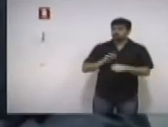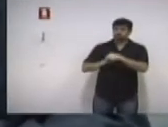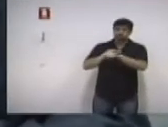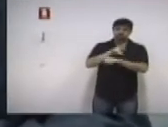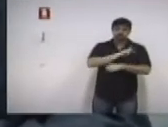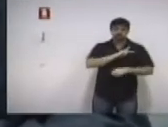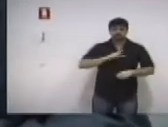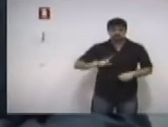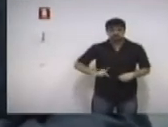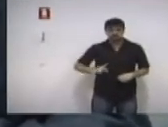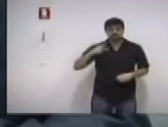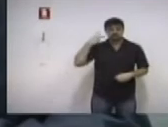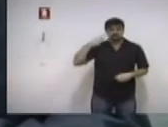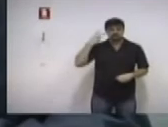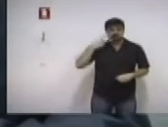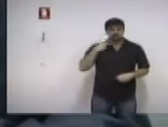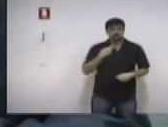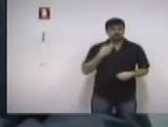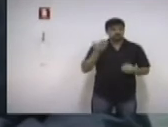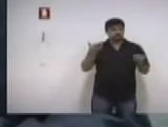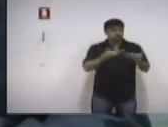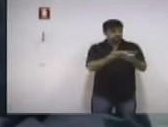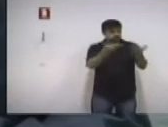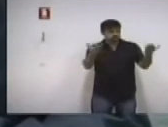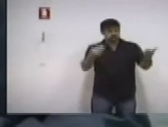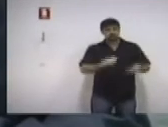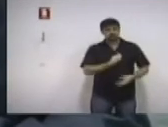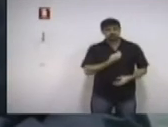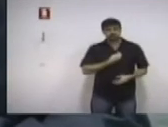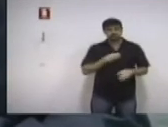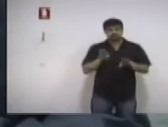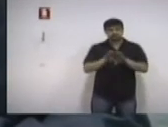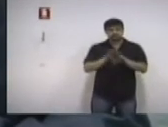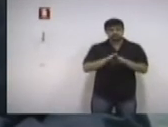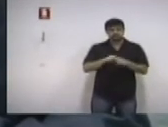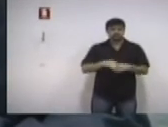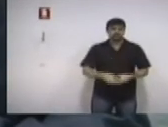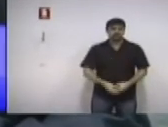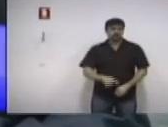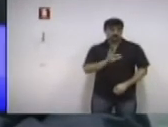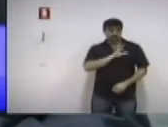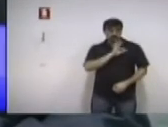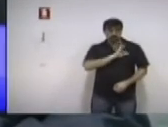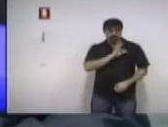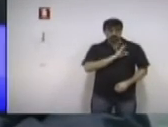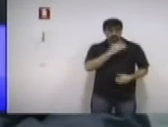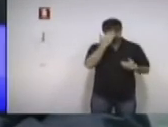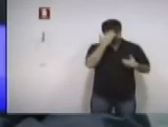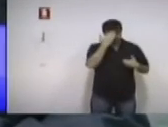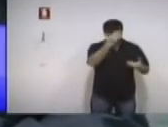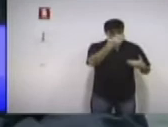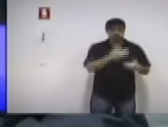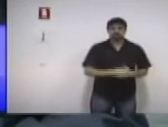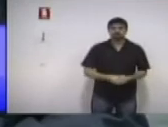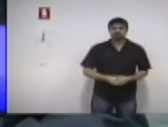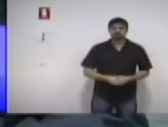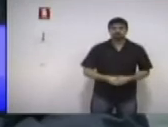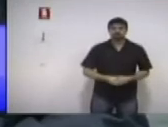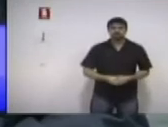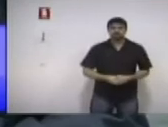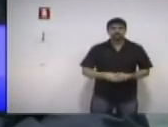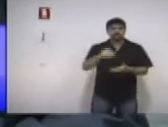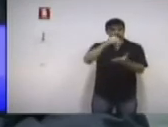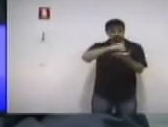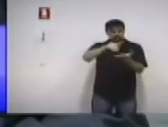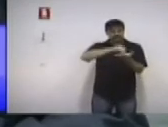vereadores vereadora público presente imprensa presente guarda municipal Guarda Militar